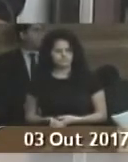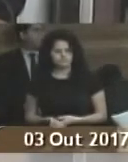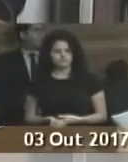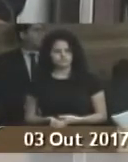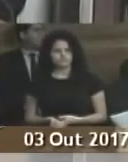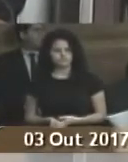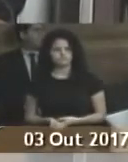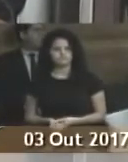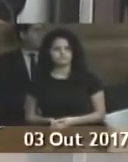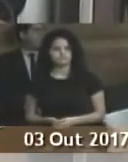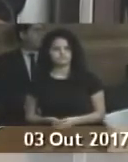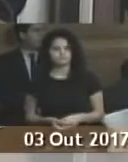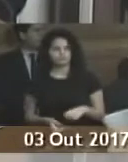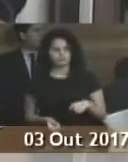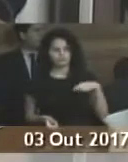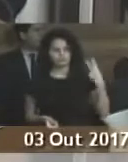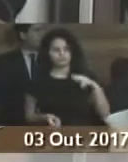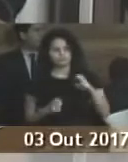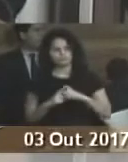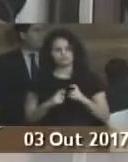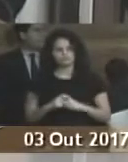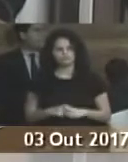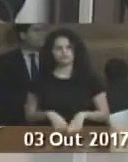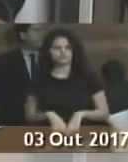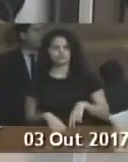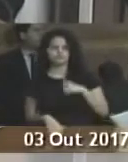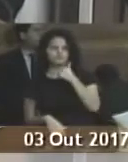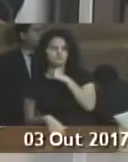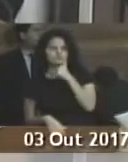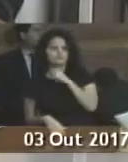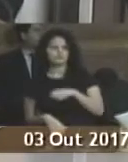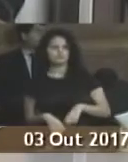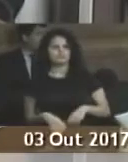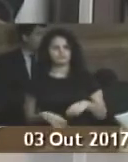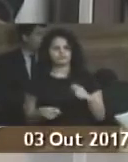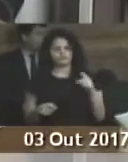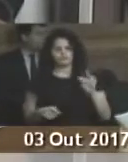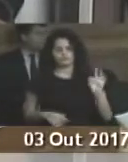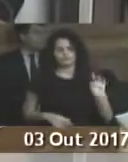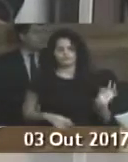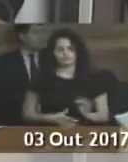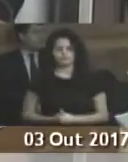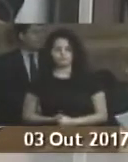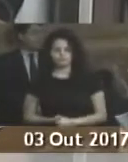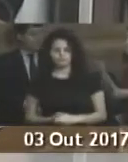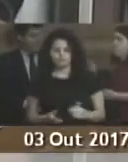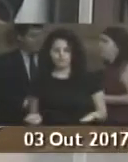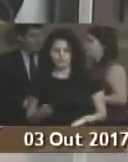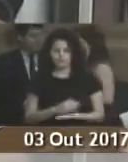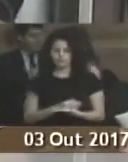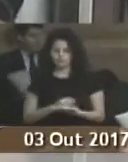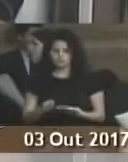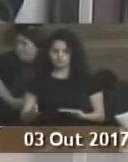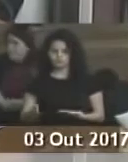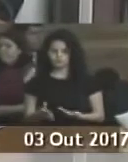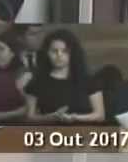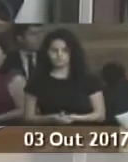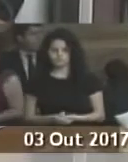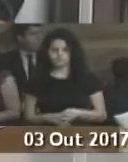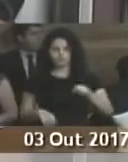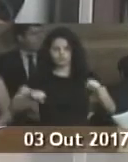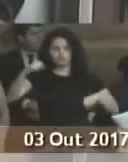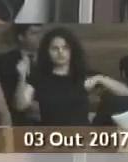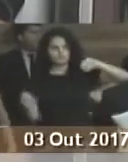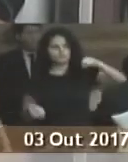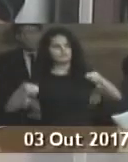o Alexandre é médico, a Larissa está fazendo nutrição, ela começou a canoagem